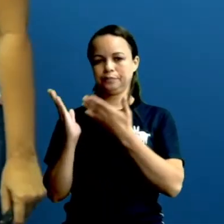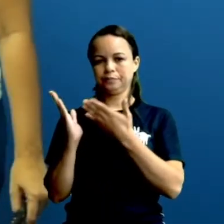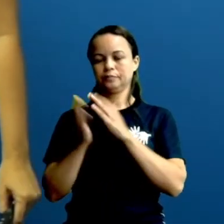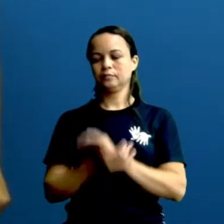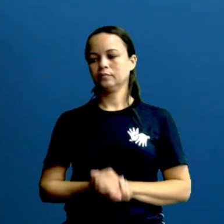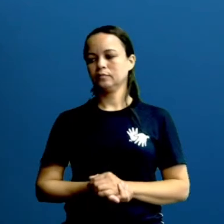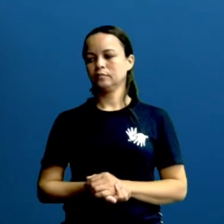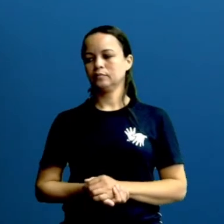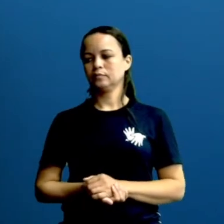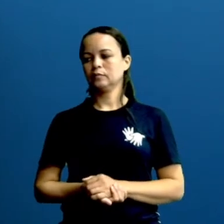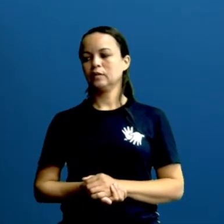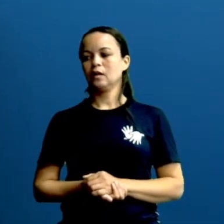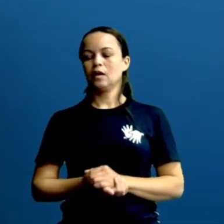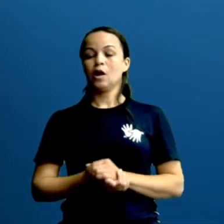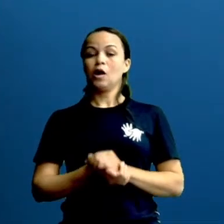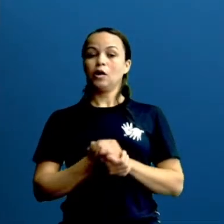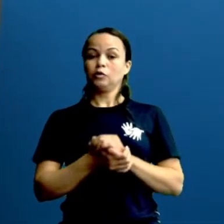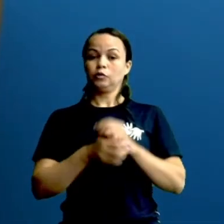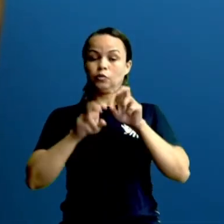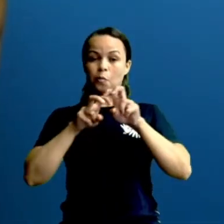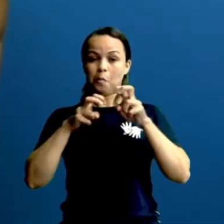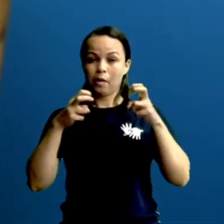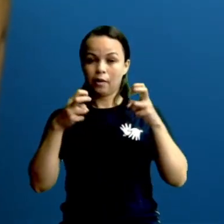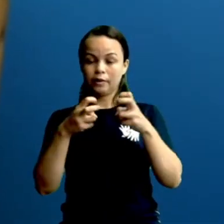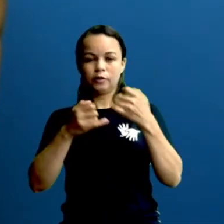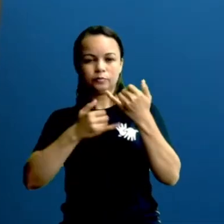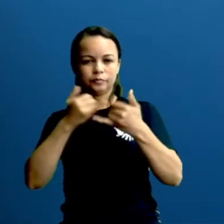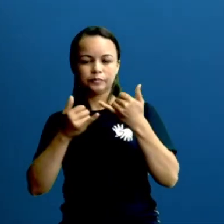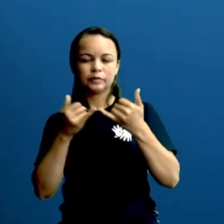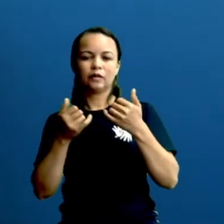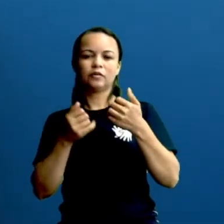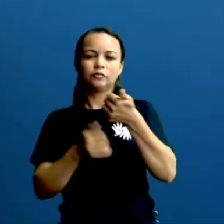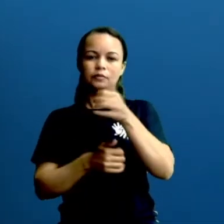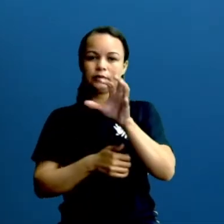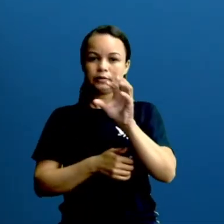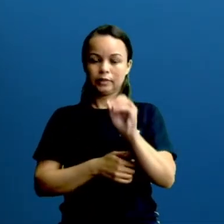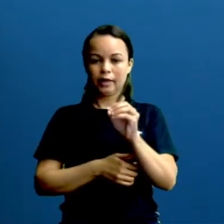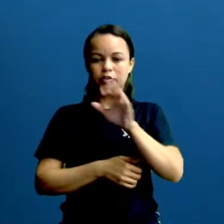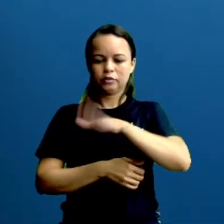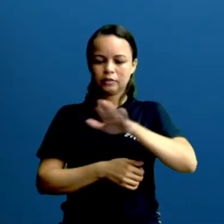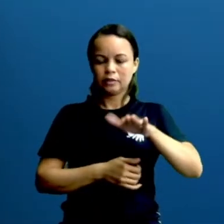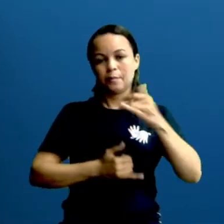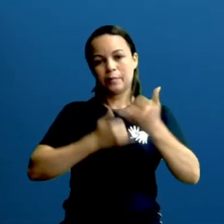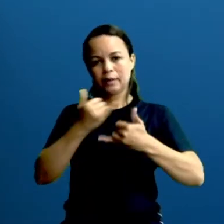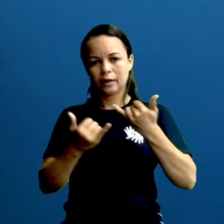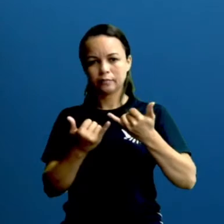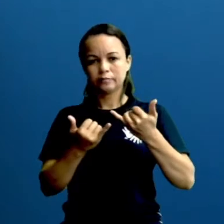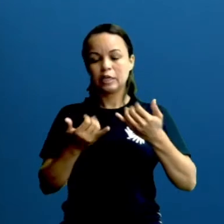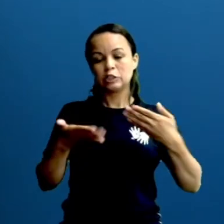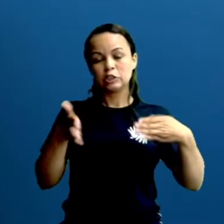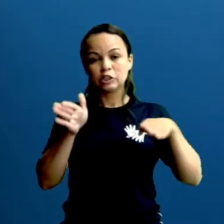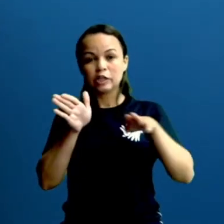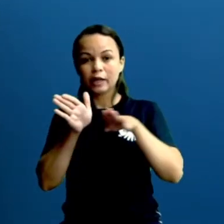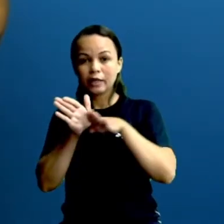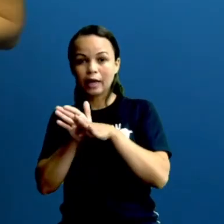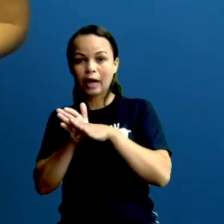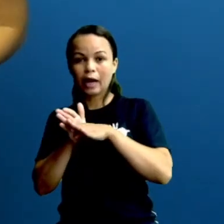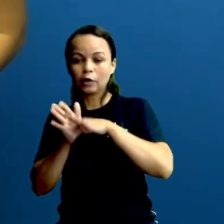ó. No parquinho estavam 10 crianças brincando. Chegaram